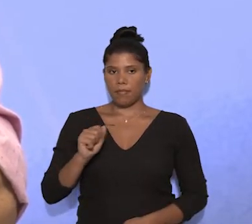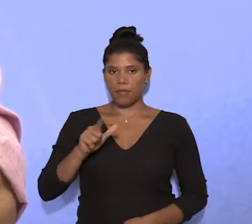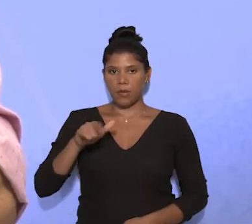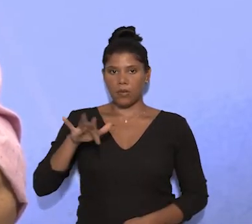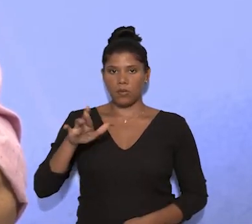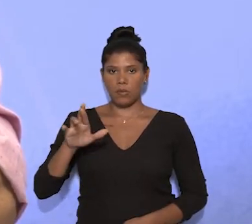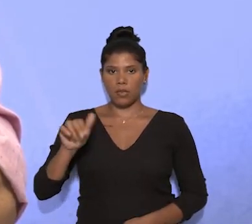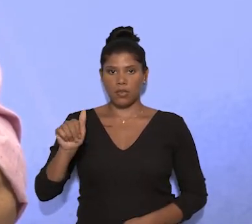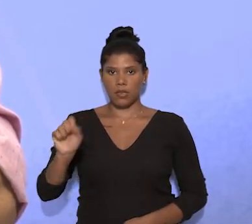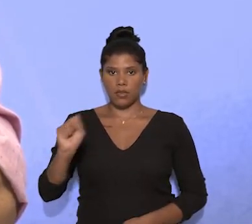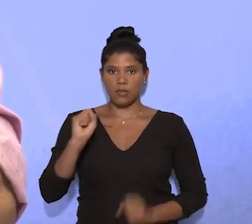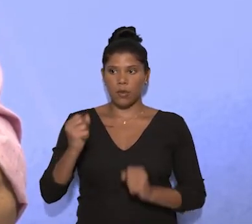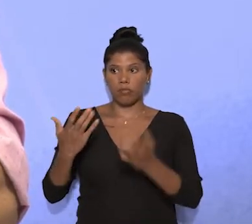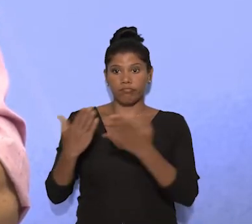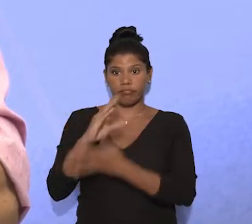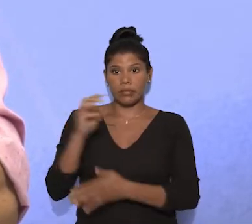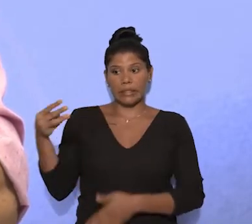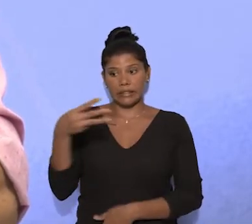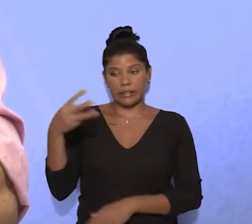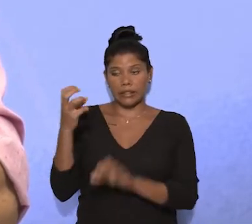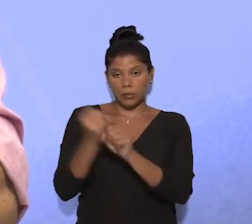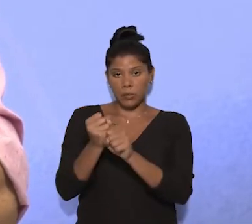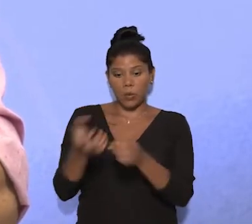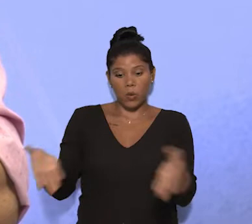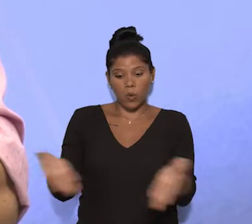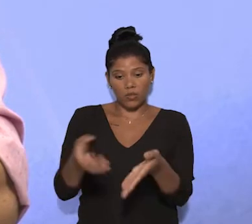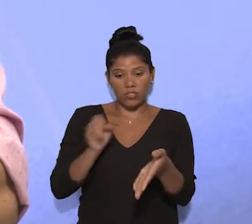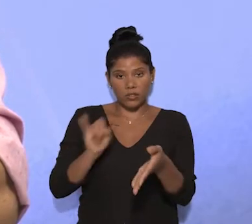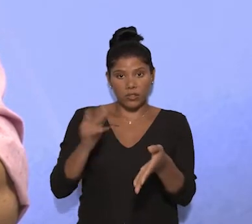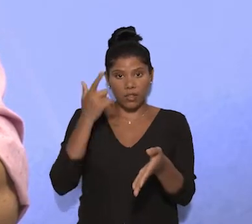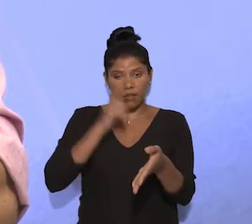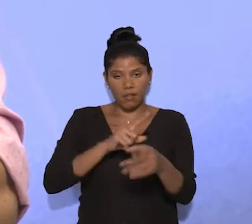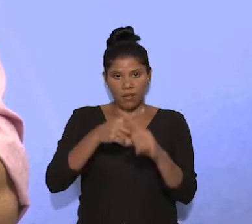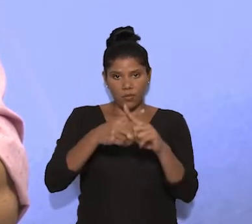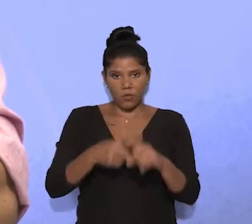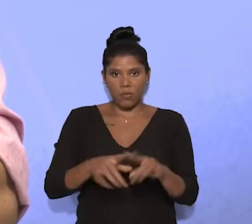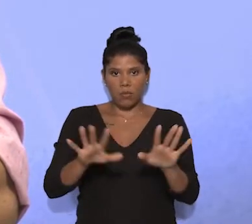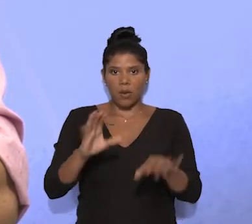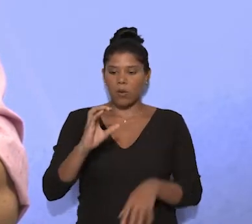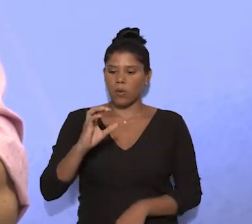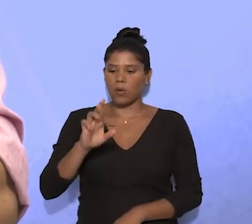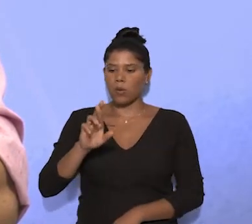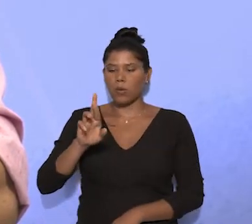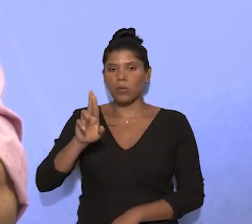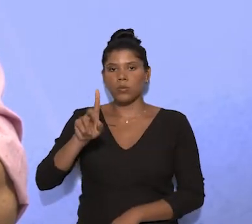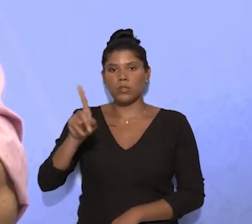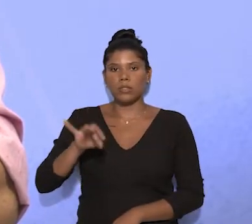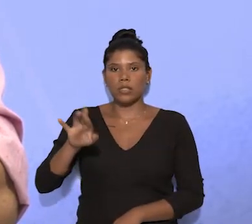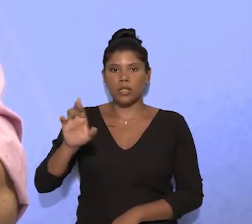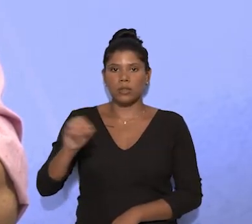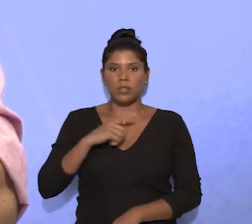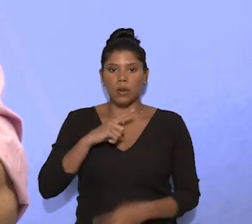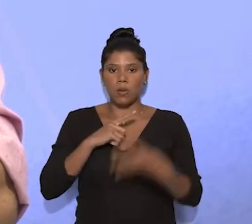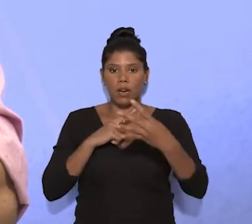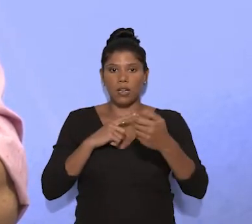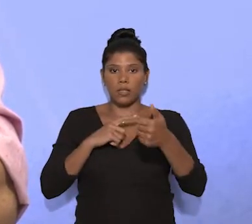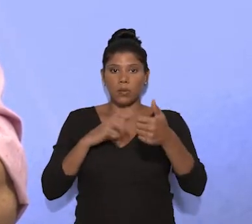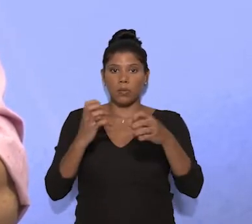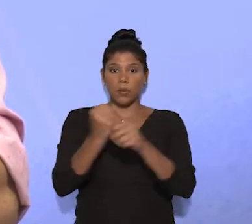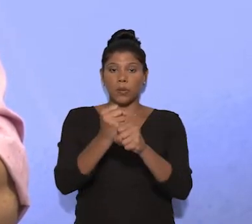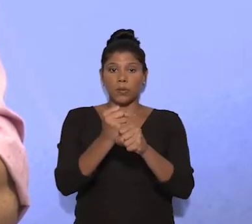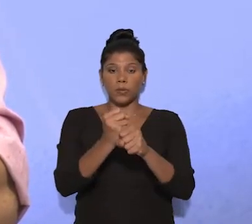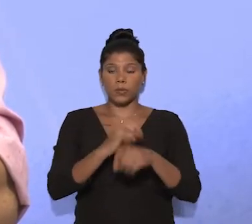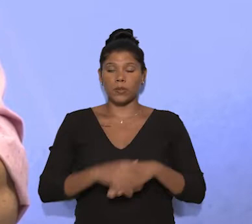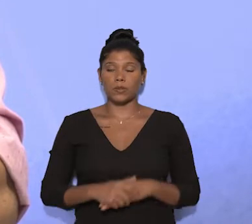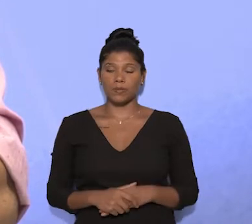pode estar chegando aos 33 pontos hoje. Mas é curioso que Cruzeiro com 41 pontos